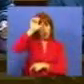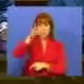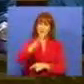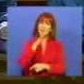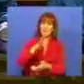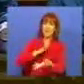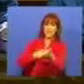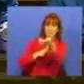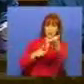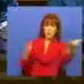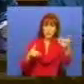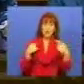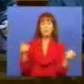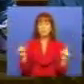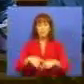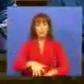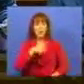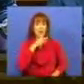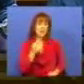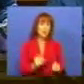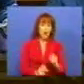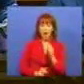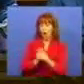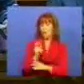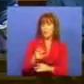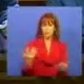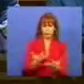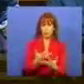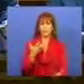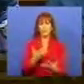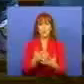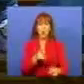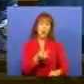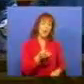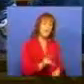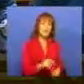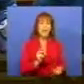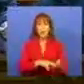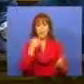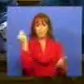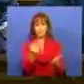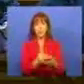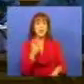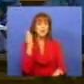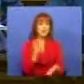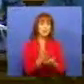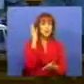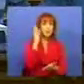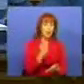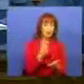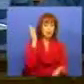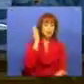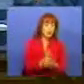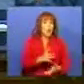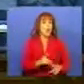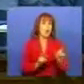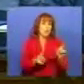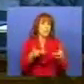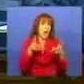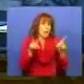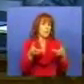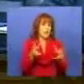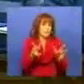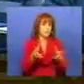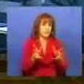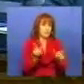nos diz. E chega mesmo a dizer que há um aumento significativo da taxa de reprovação apenas, e apenas é com certeza uma liberdade